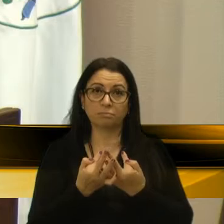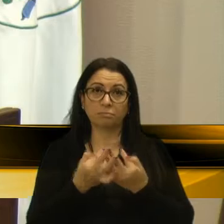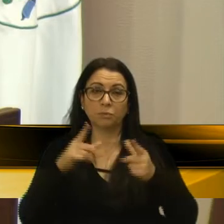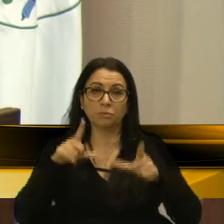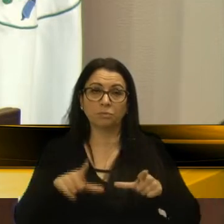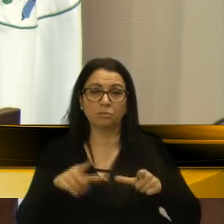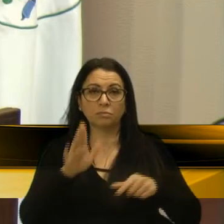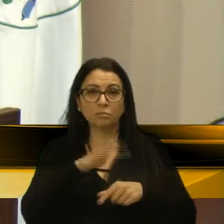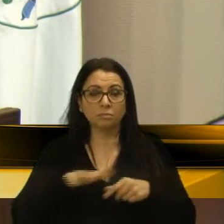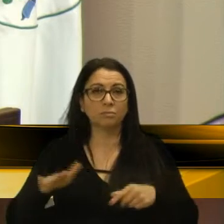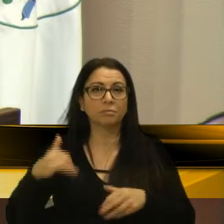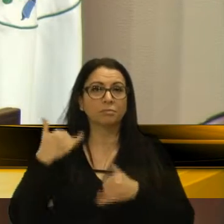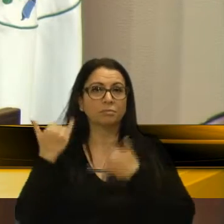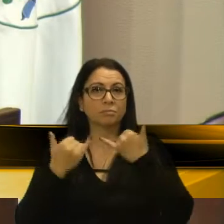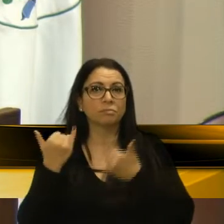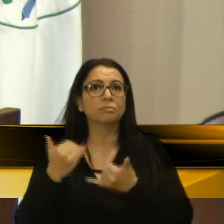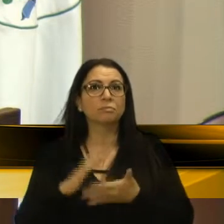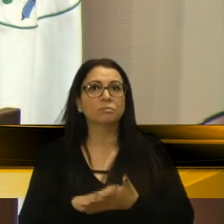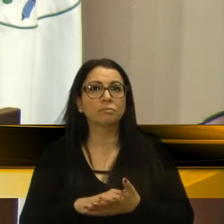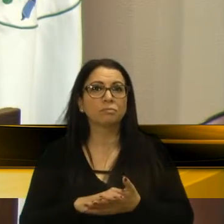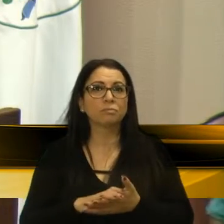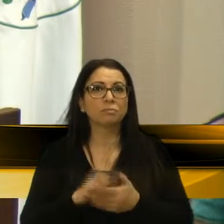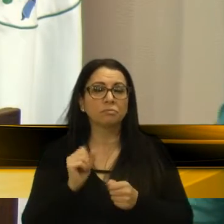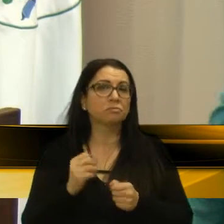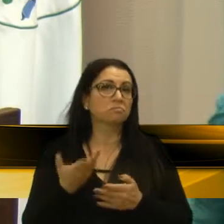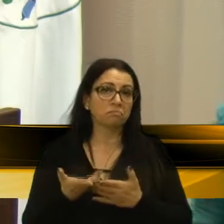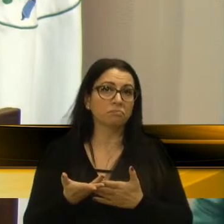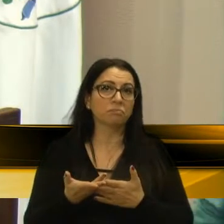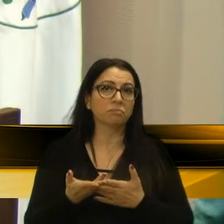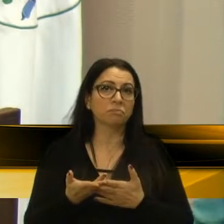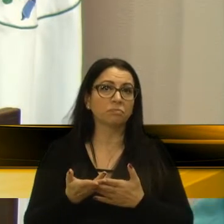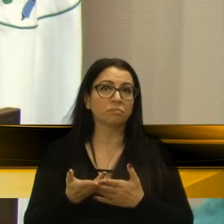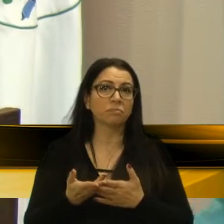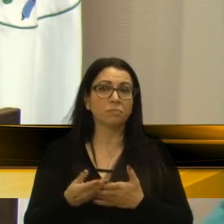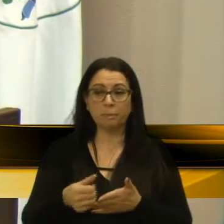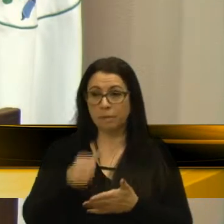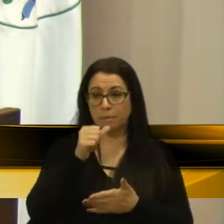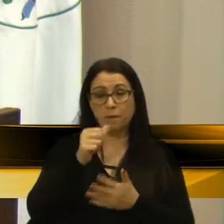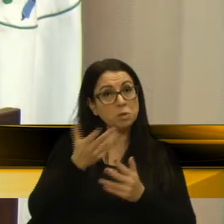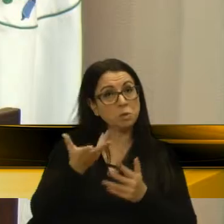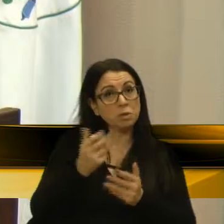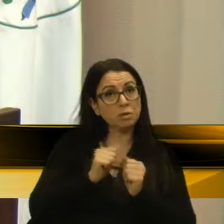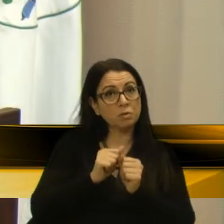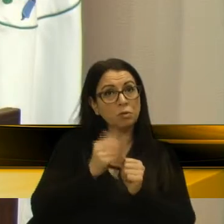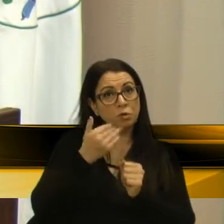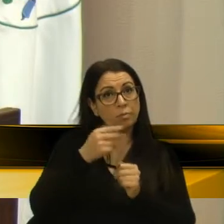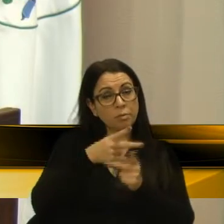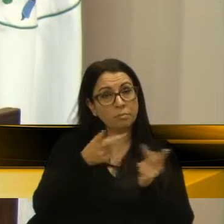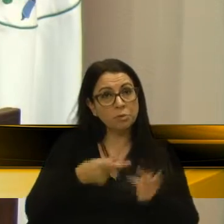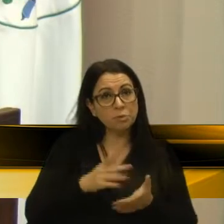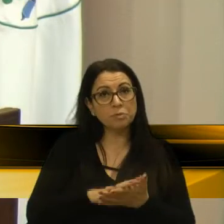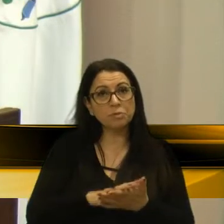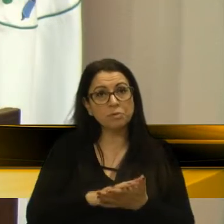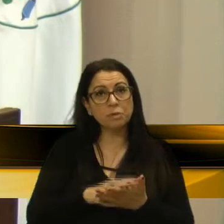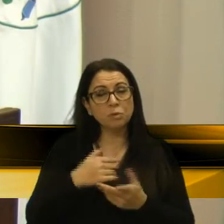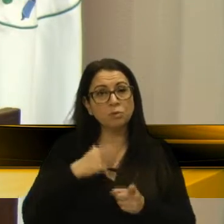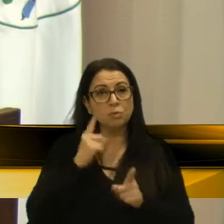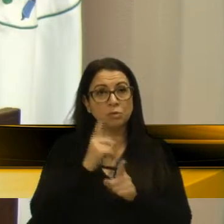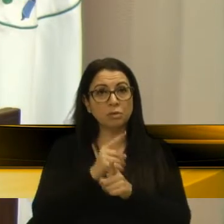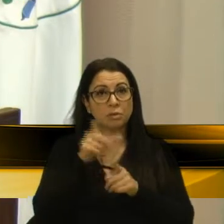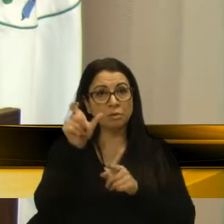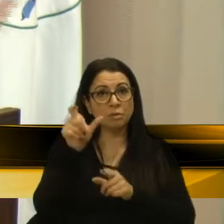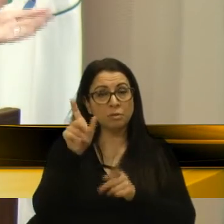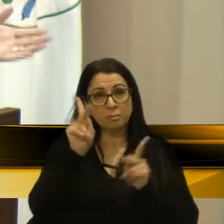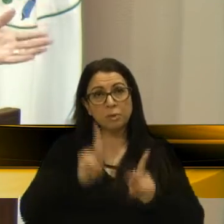para as crianças brincar, tu pode levar a tua bebida, se tu for comer uma pizza. Eu encontrei pessoas que eu